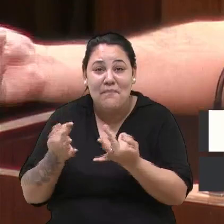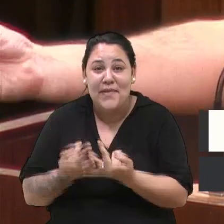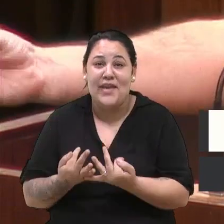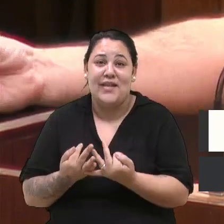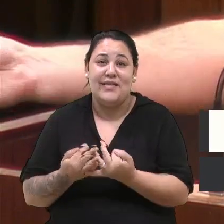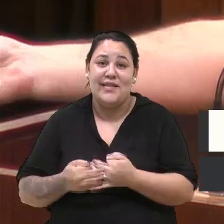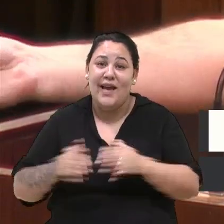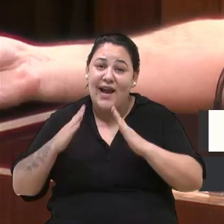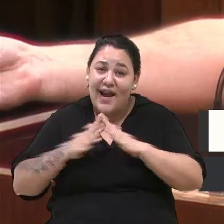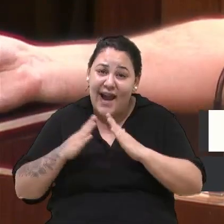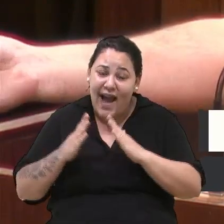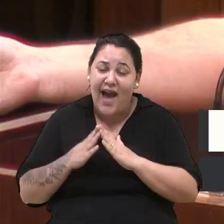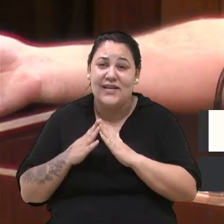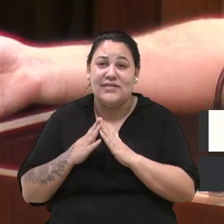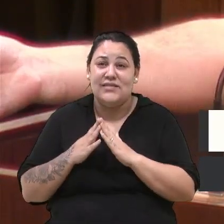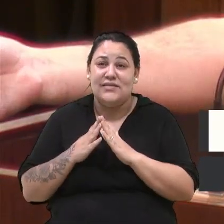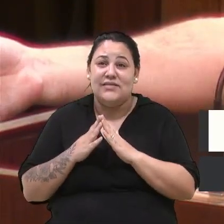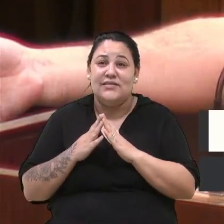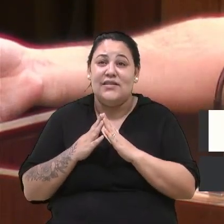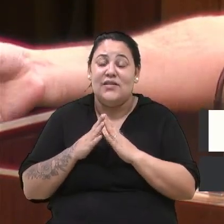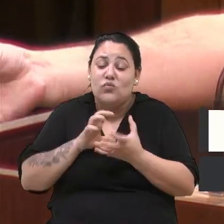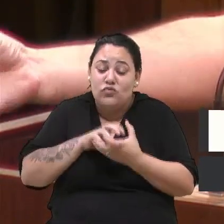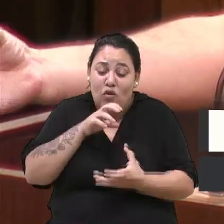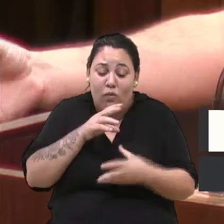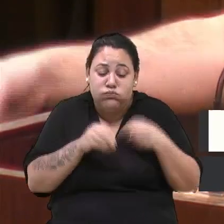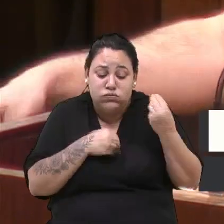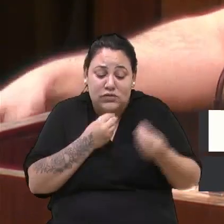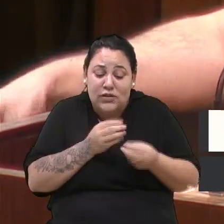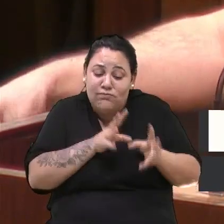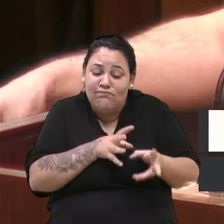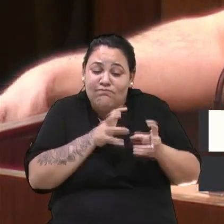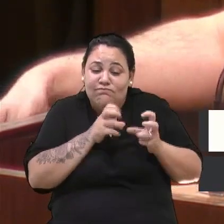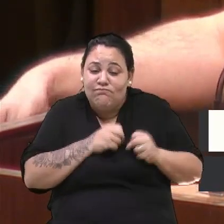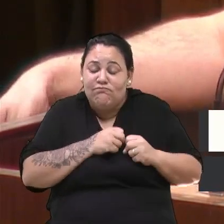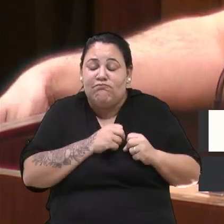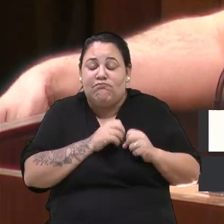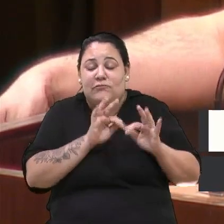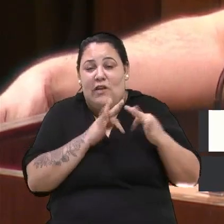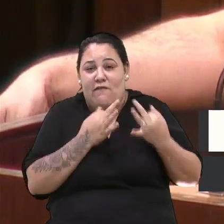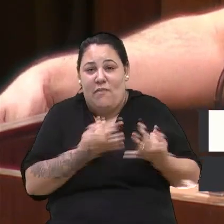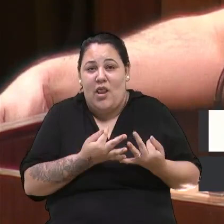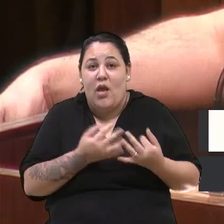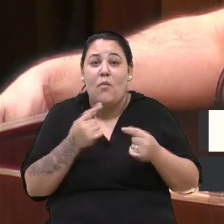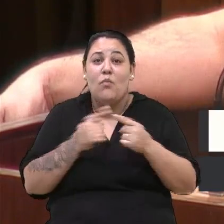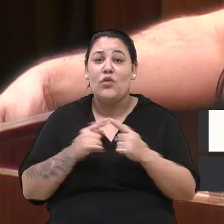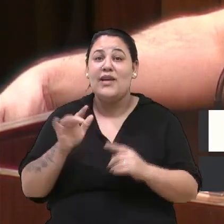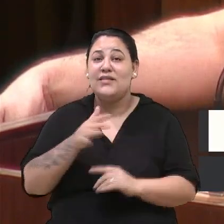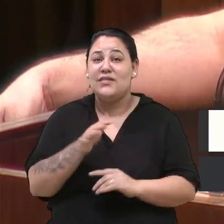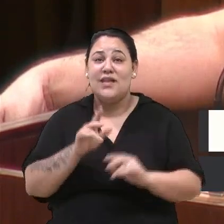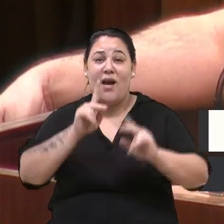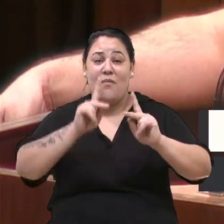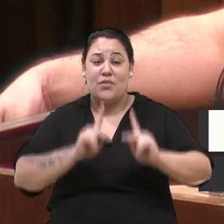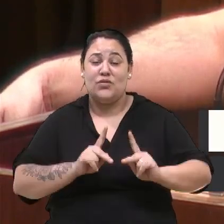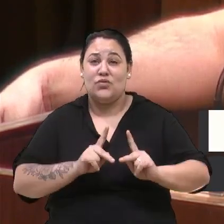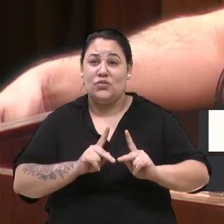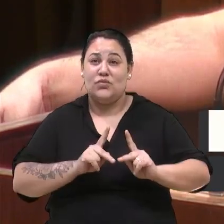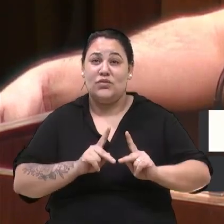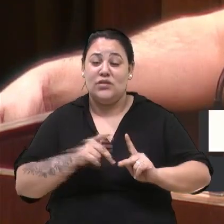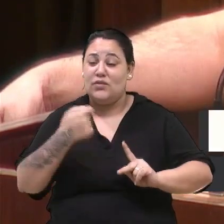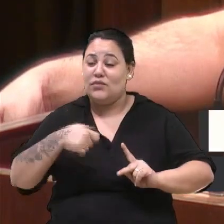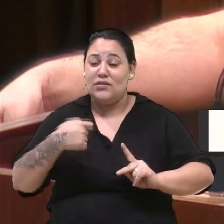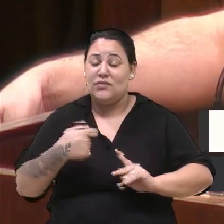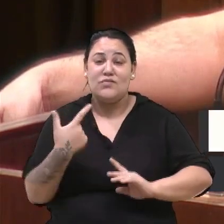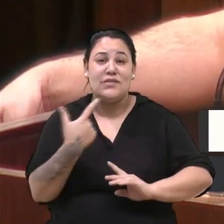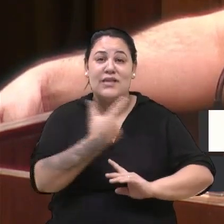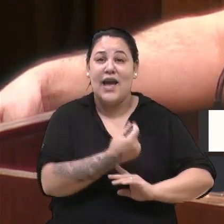têm o pertencimento. Porque muitas vezes as pessoas não precisam sair do seu núcleo,